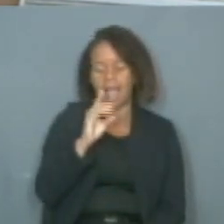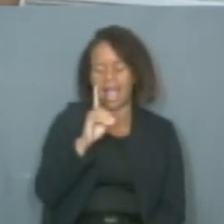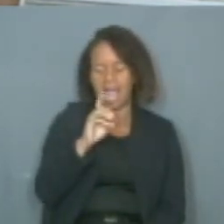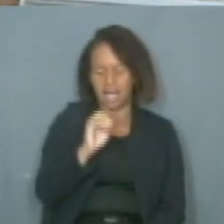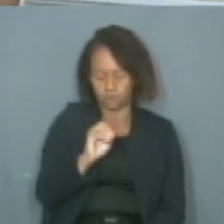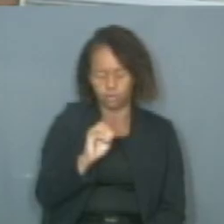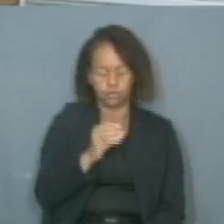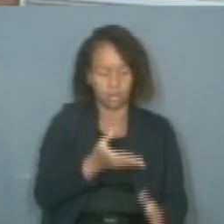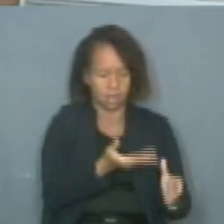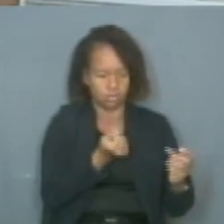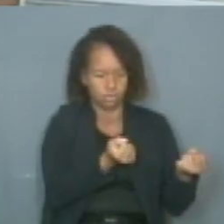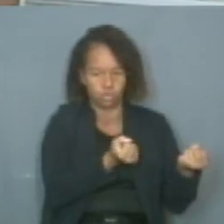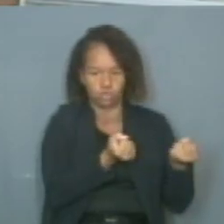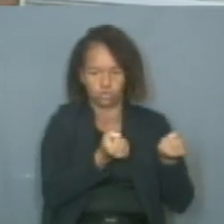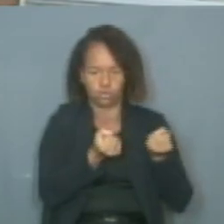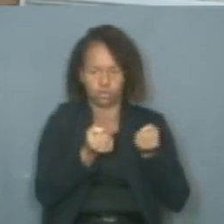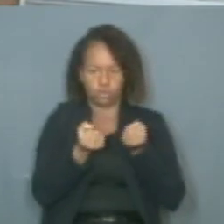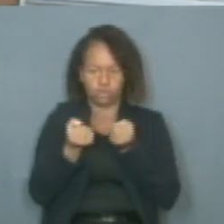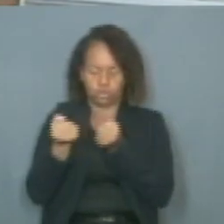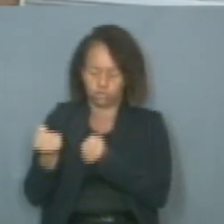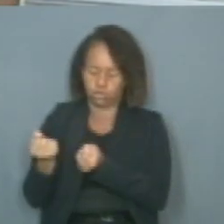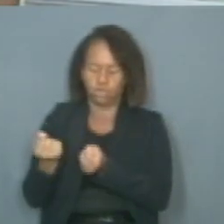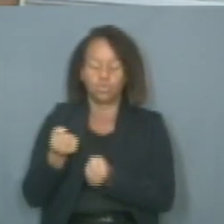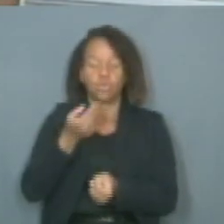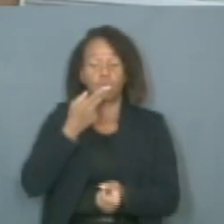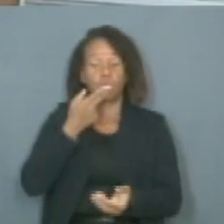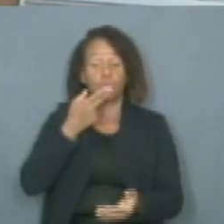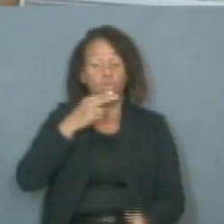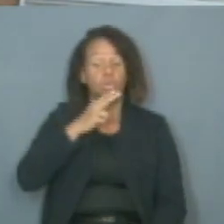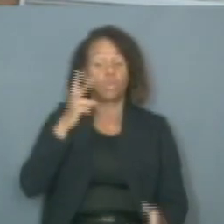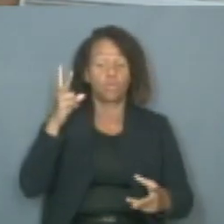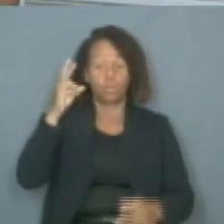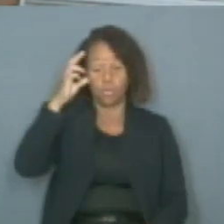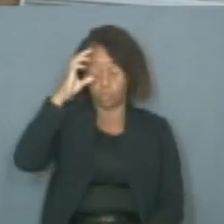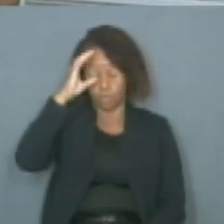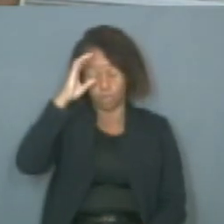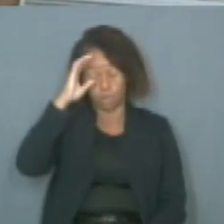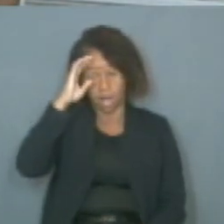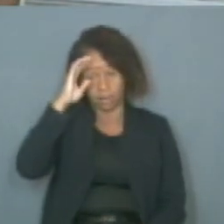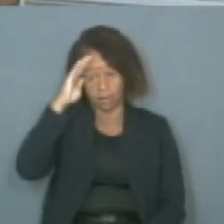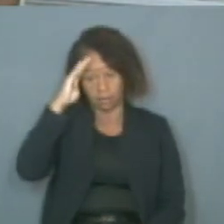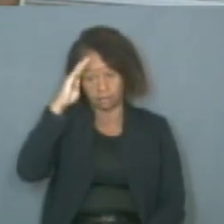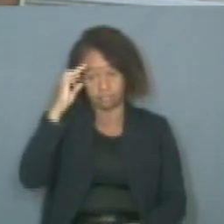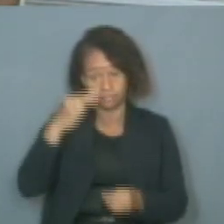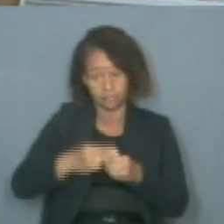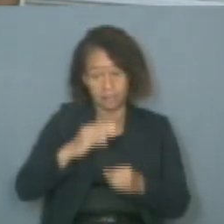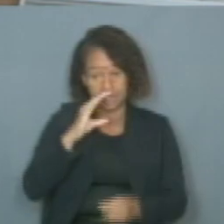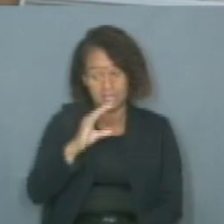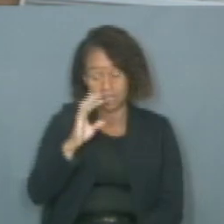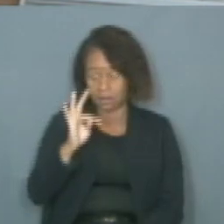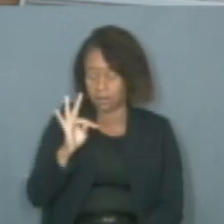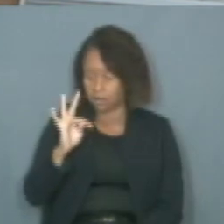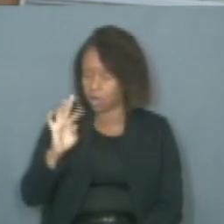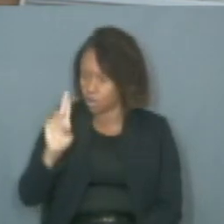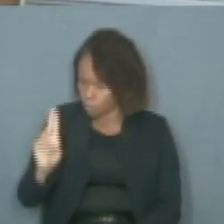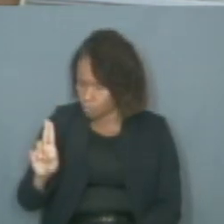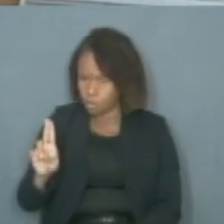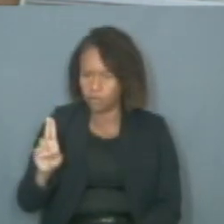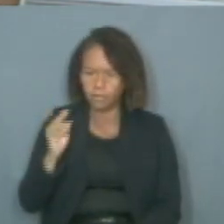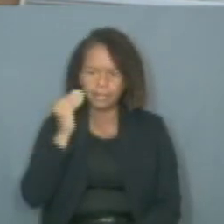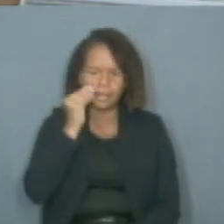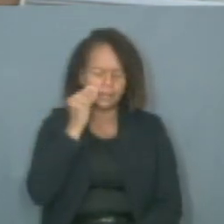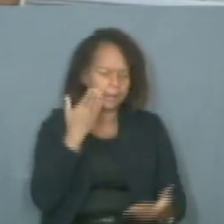sido rebocado, o guarda municipal da CTTU, ele foi